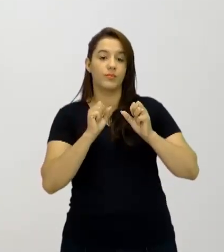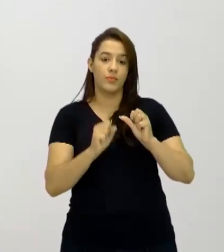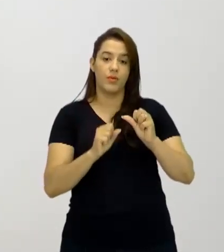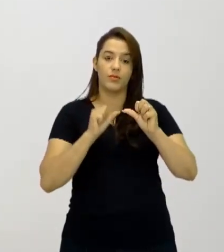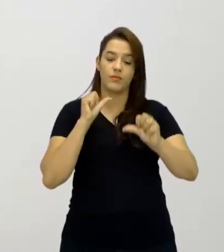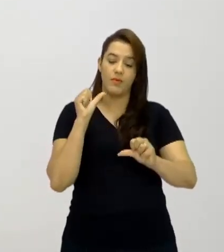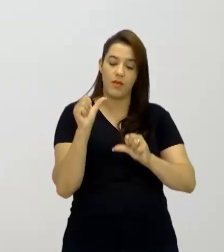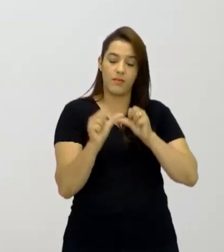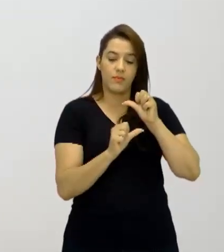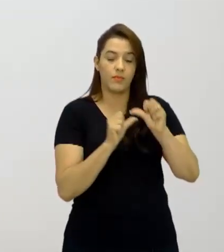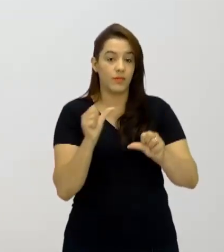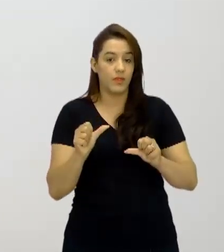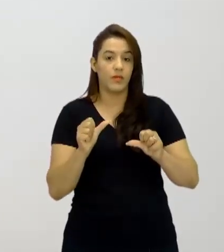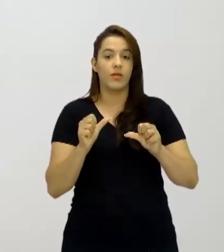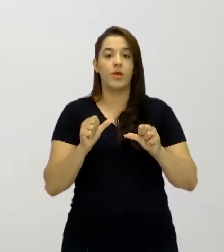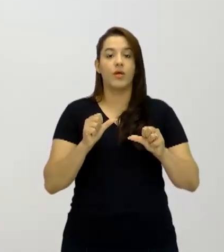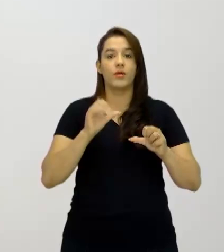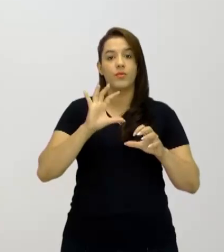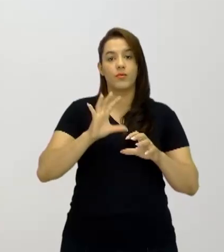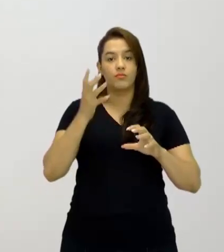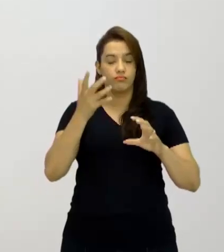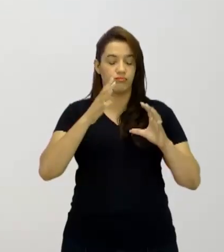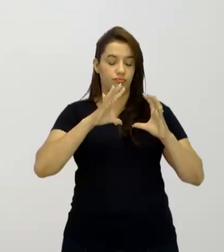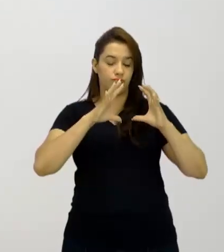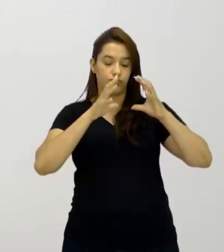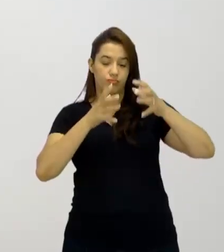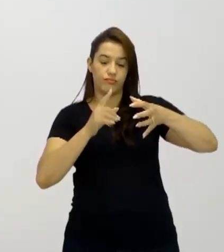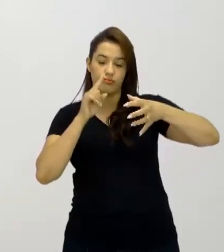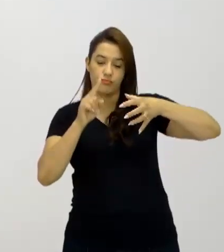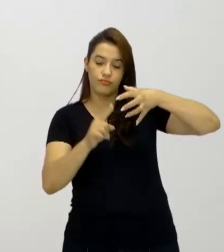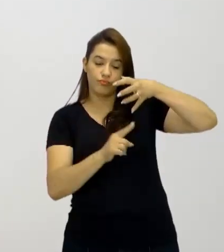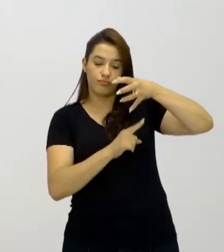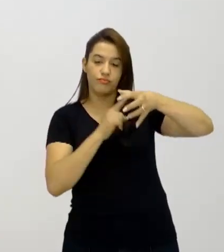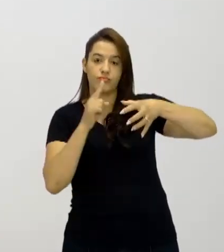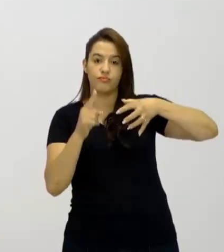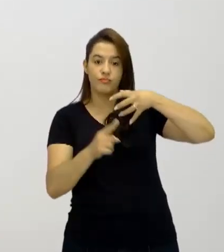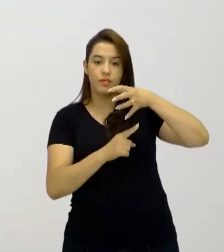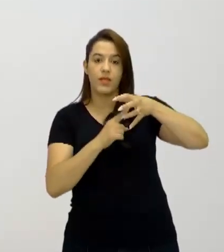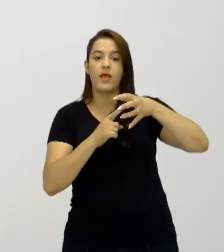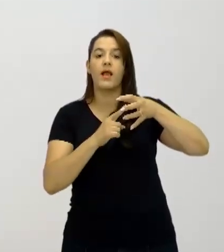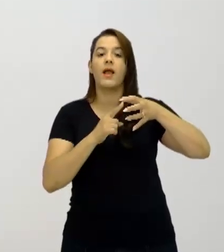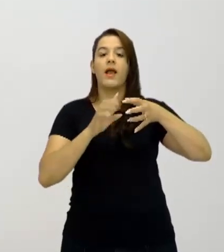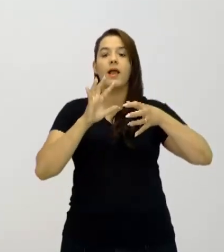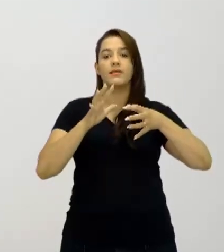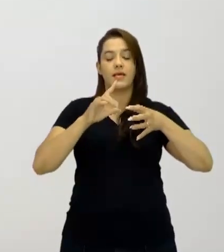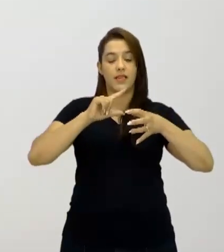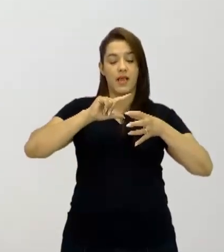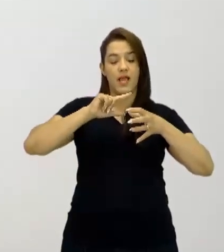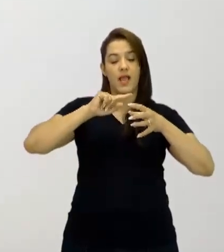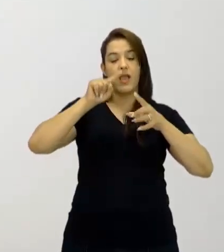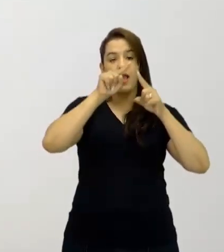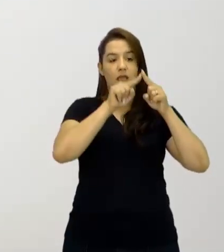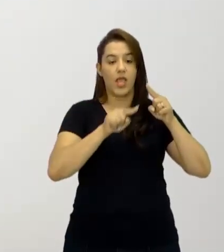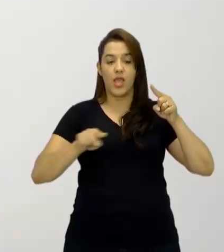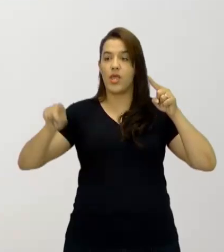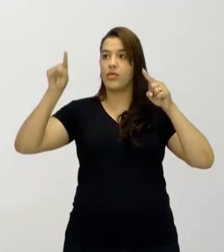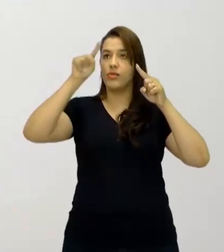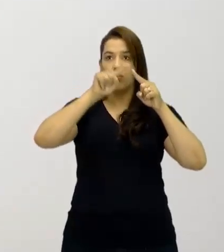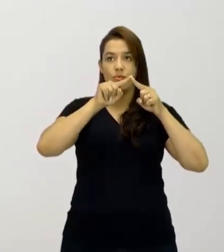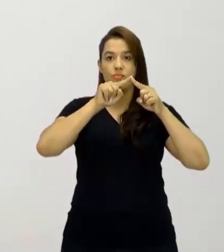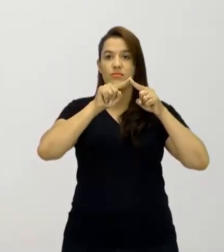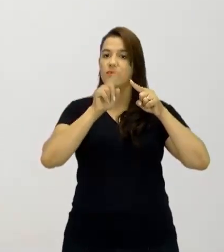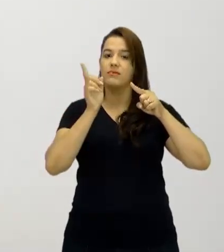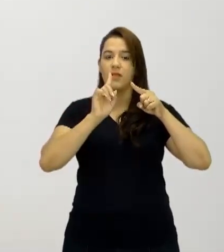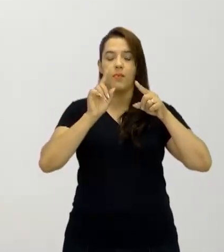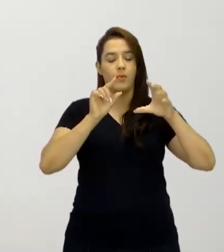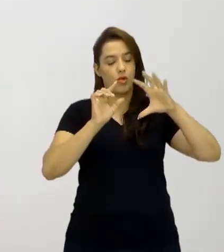Conforme a Terra gira, isso vai alterar de alguma forma o formato da Terra. Como assim, Magno? Assim,